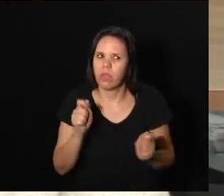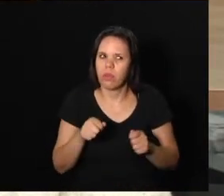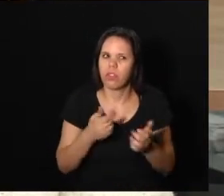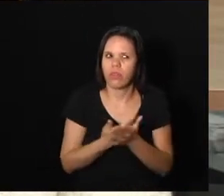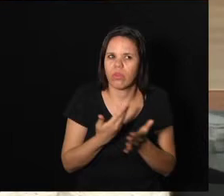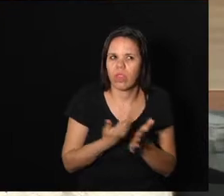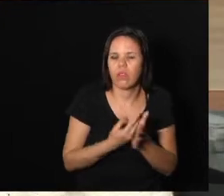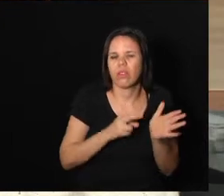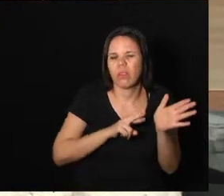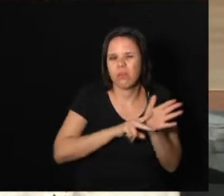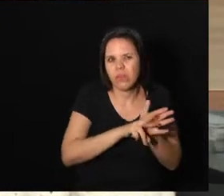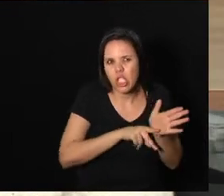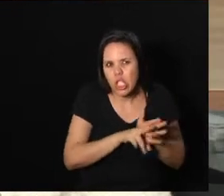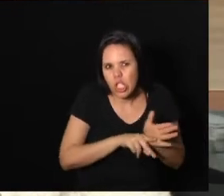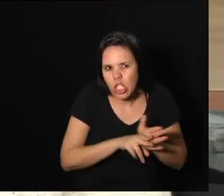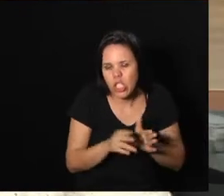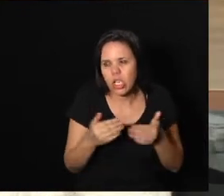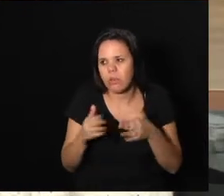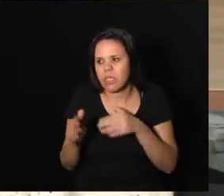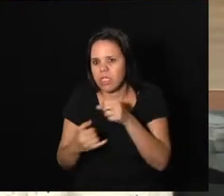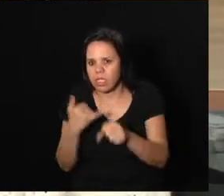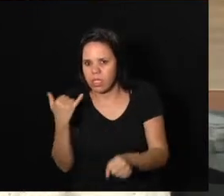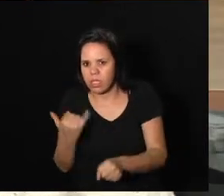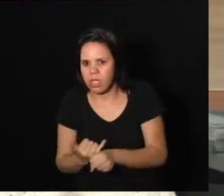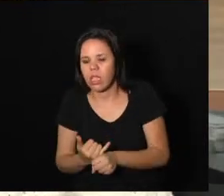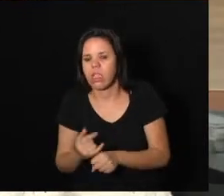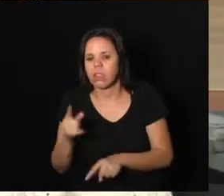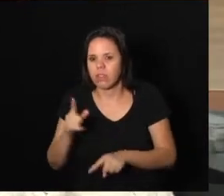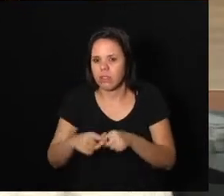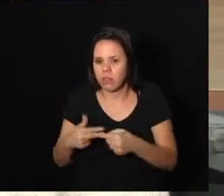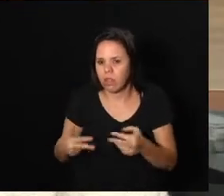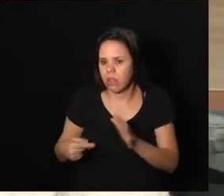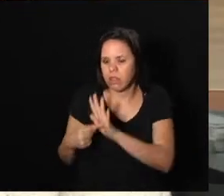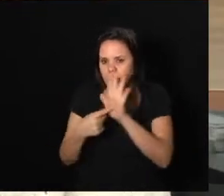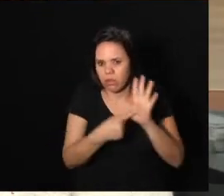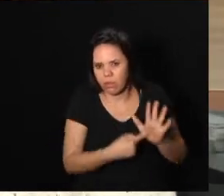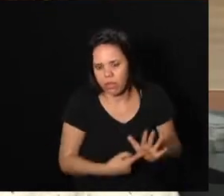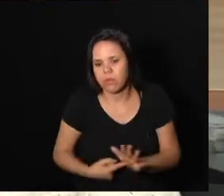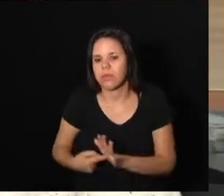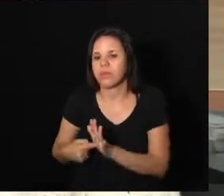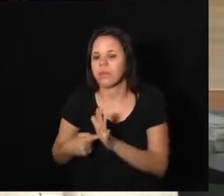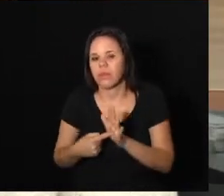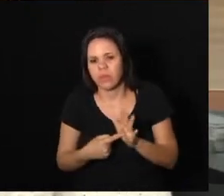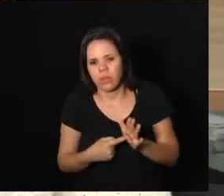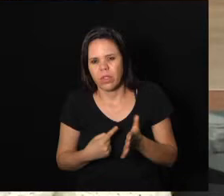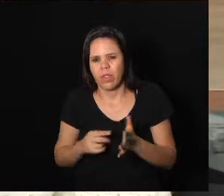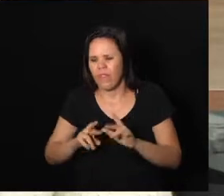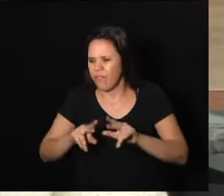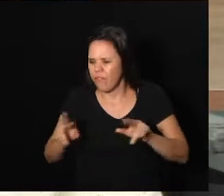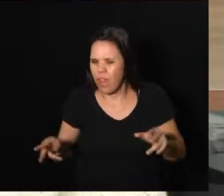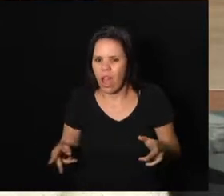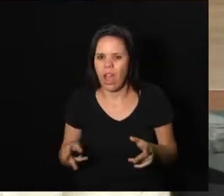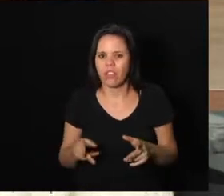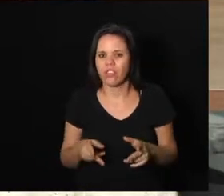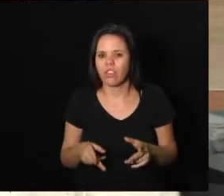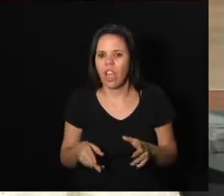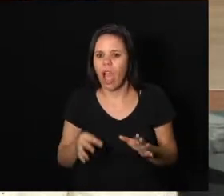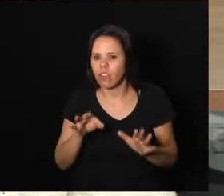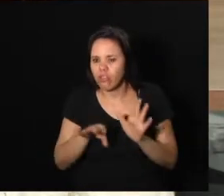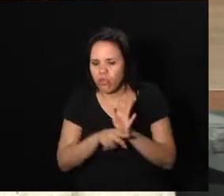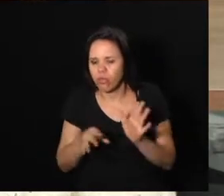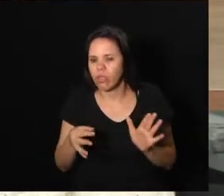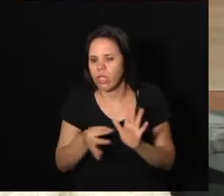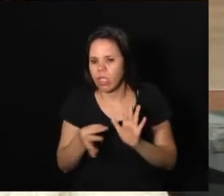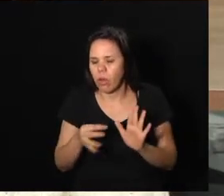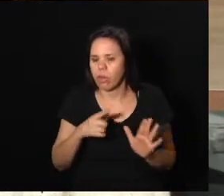gente abre sites, materiais mesmo de pesquisa, guia do estudante, YouTube, tem bastante coisa,